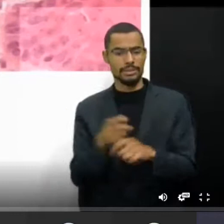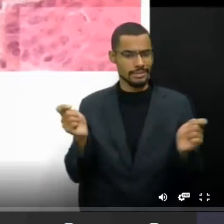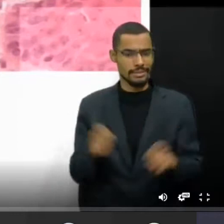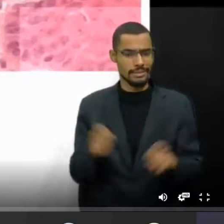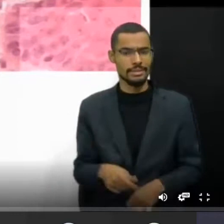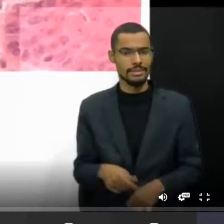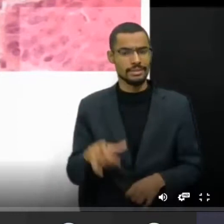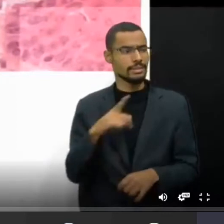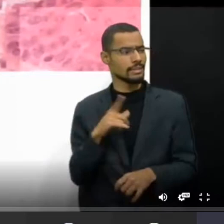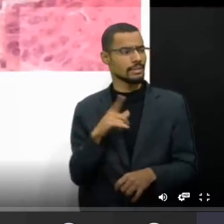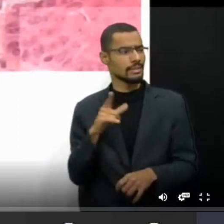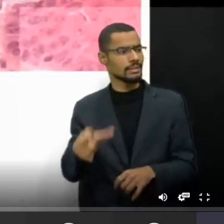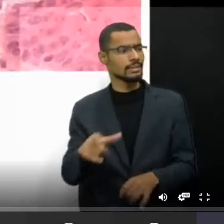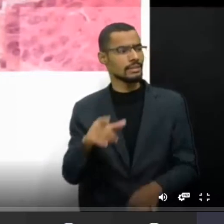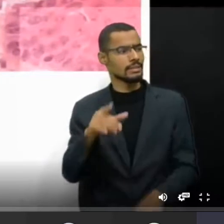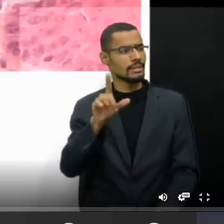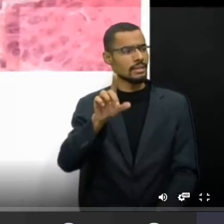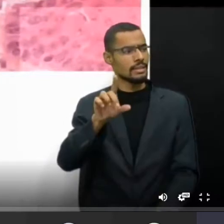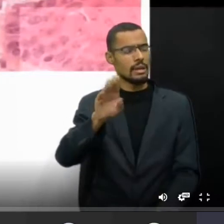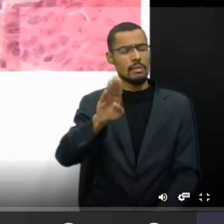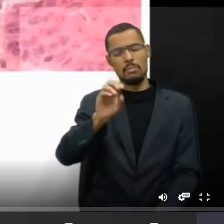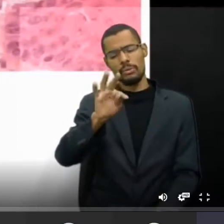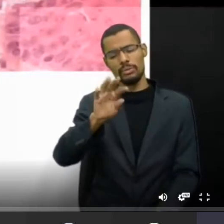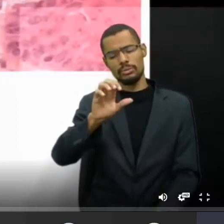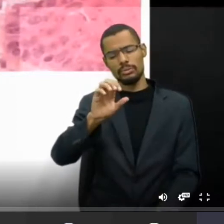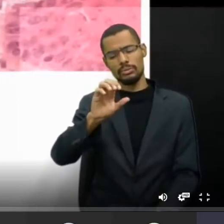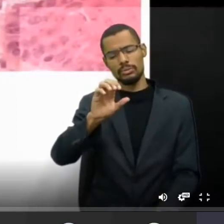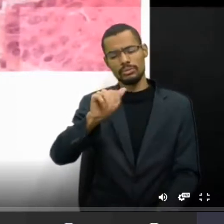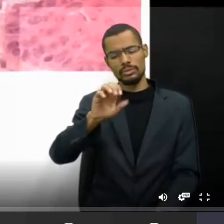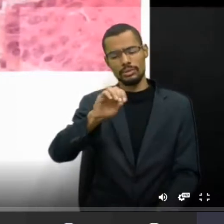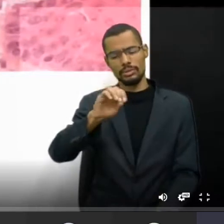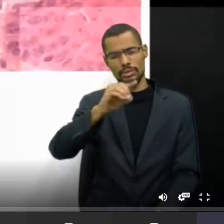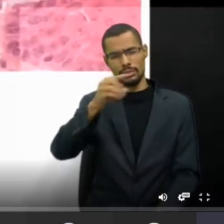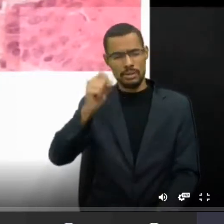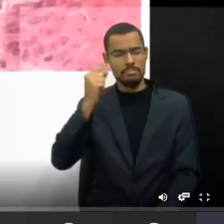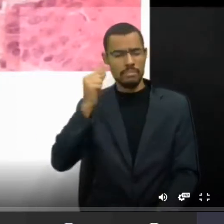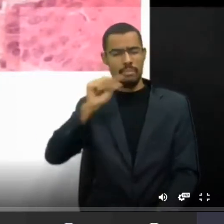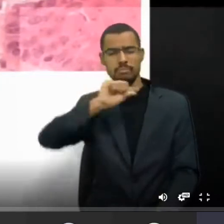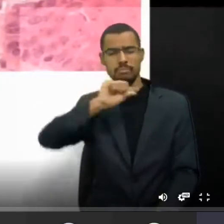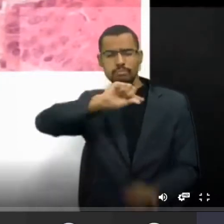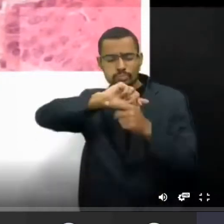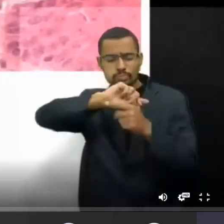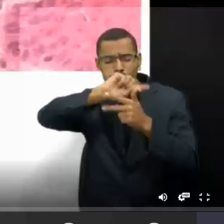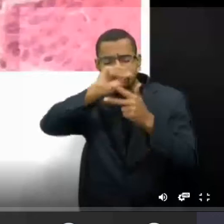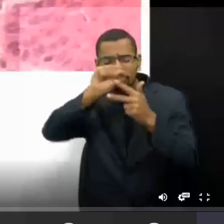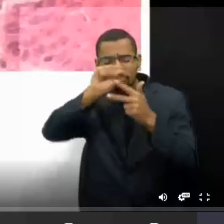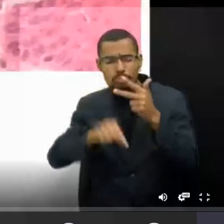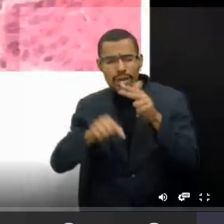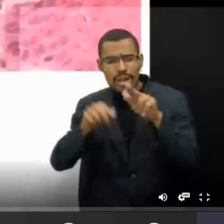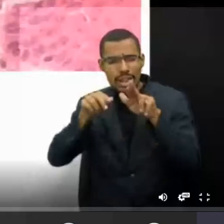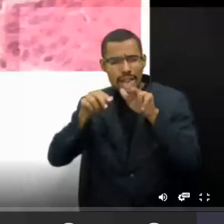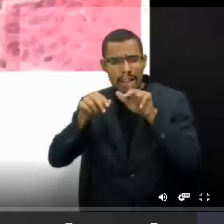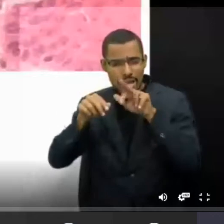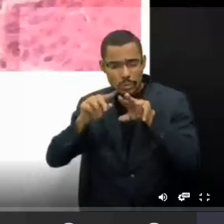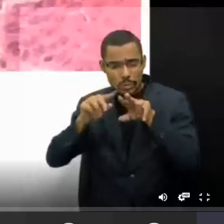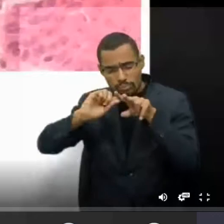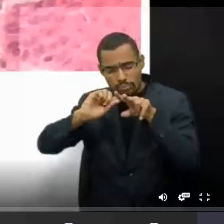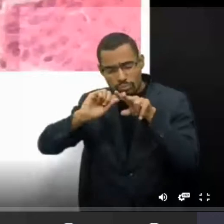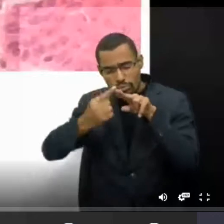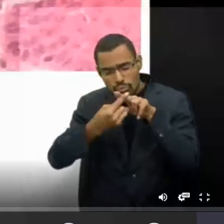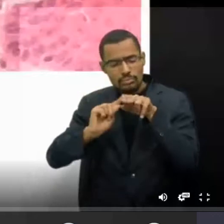também os botões gustatórios, que são essas regiões na lateral das papilas, então, nas bordas,